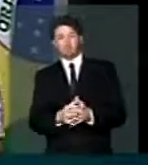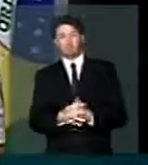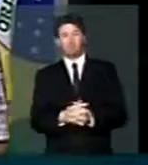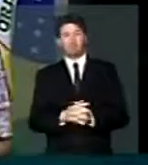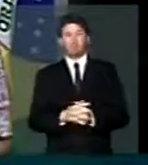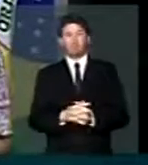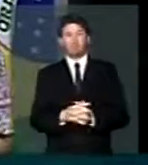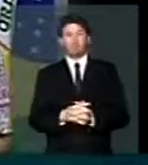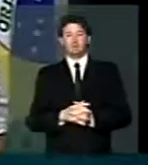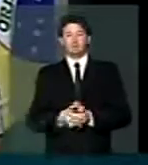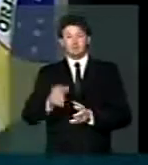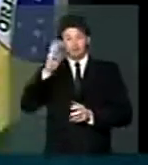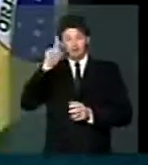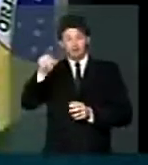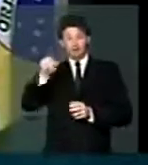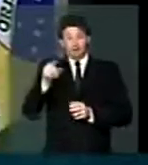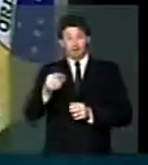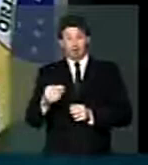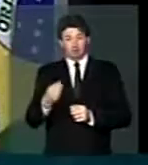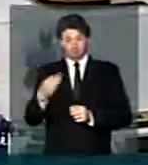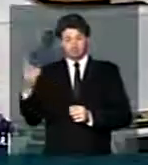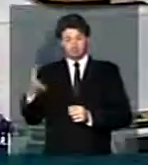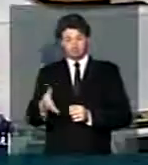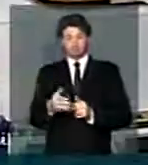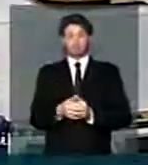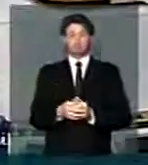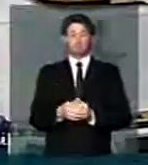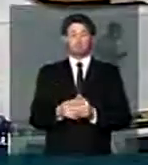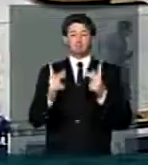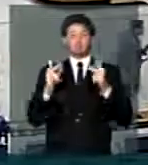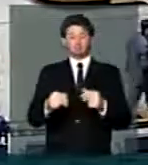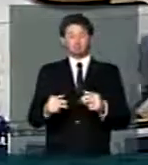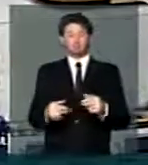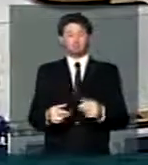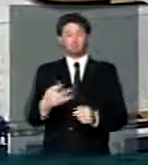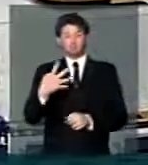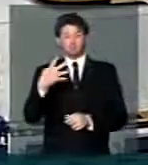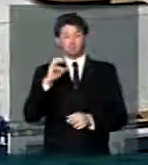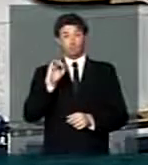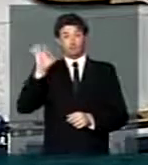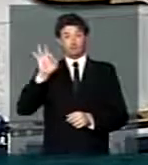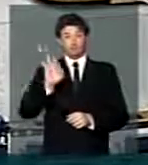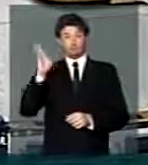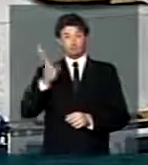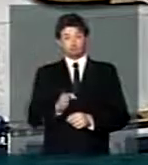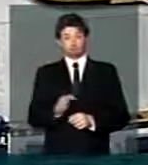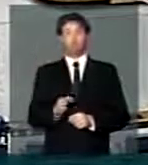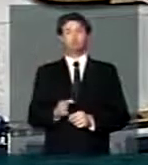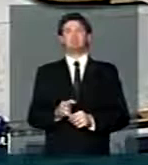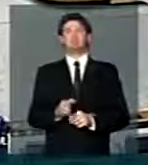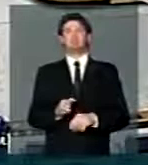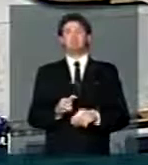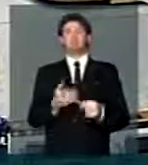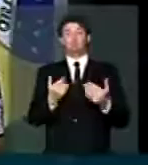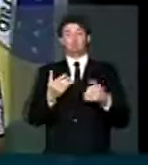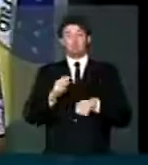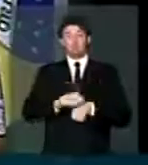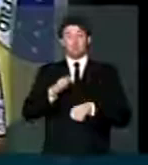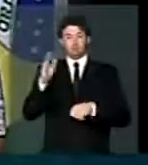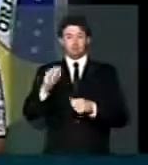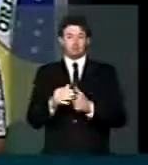Deputada Mariana, Vossa Excelência faz parte, como bem disse aí, desses 40%, mais de 40% da